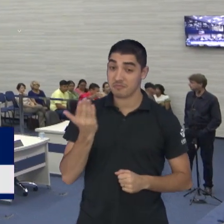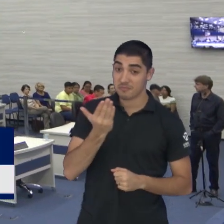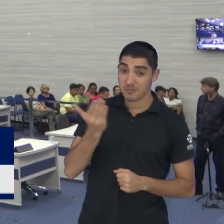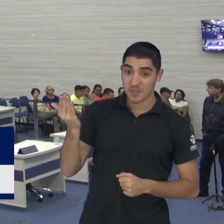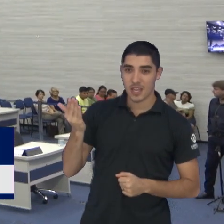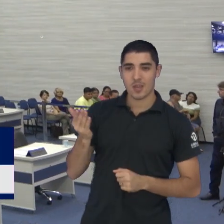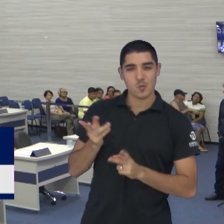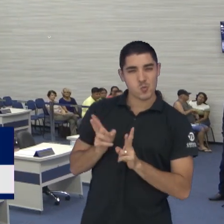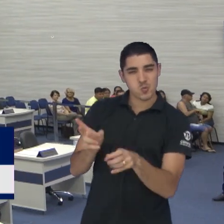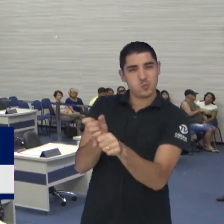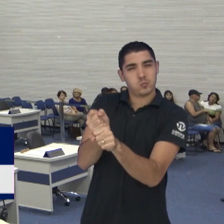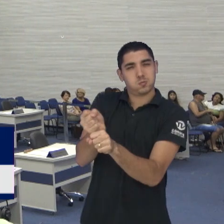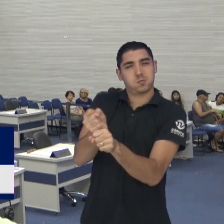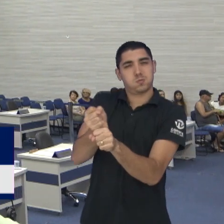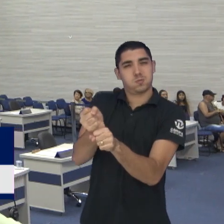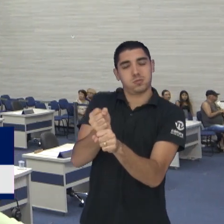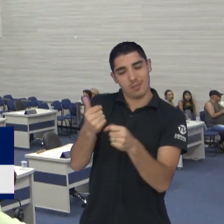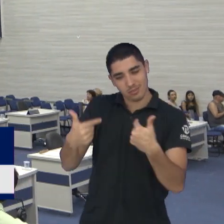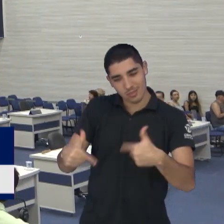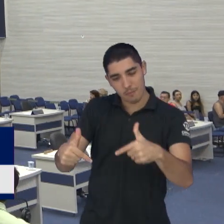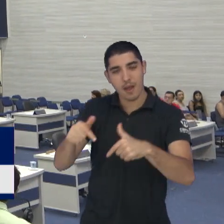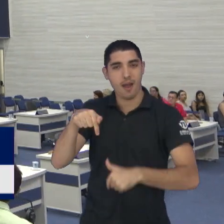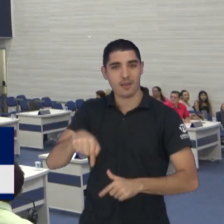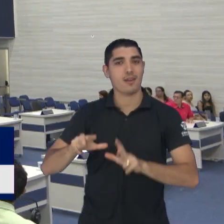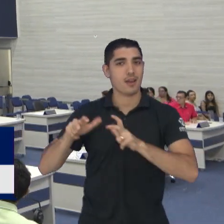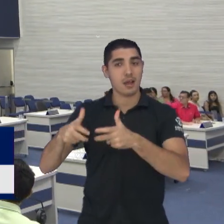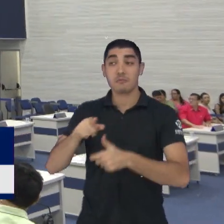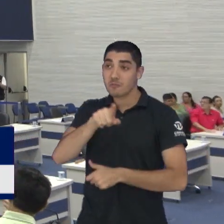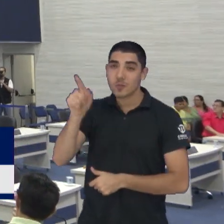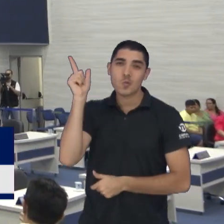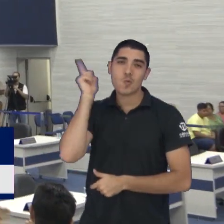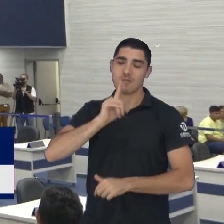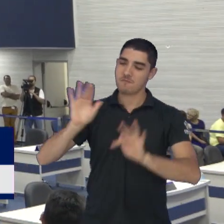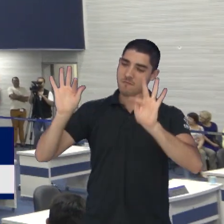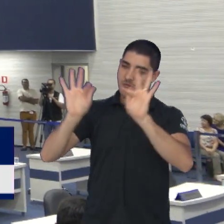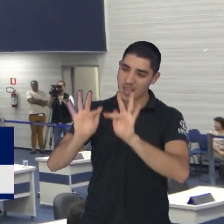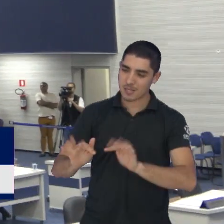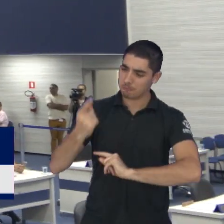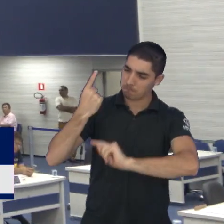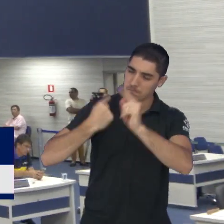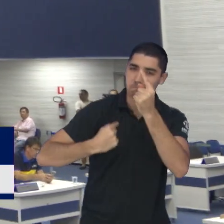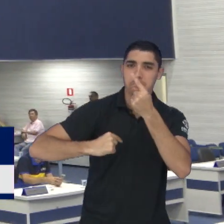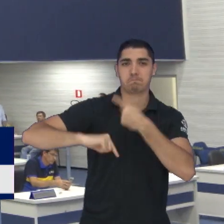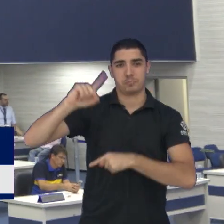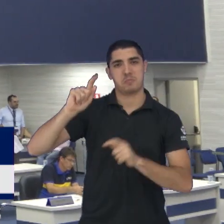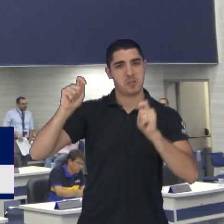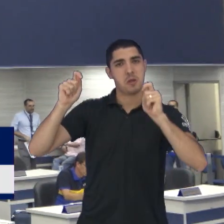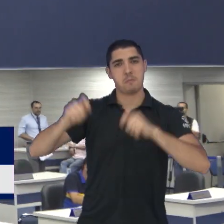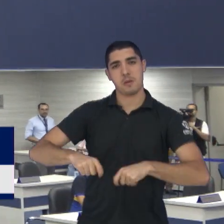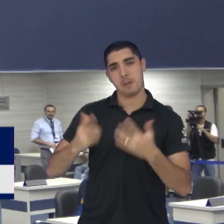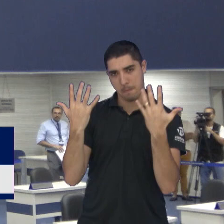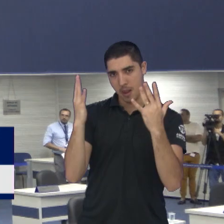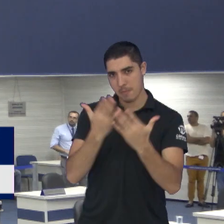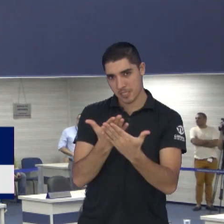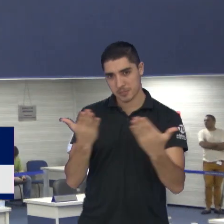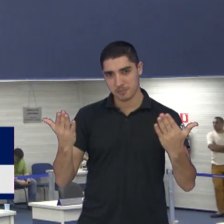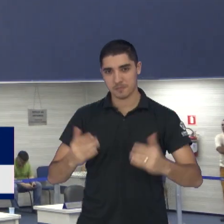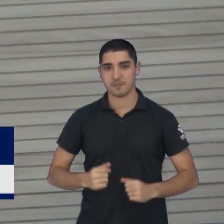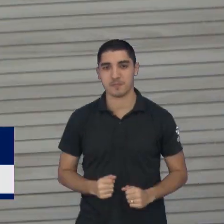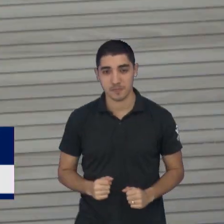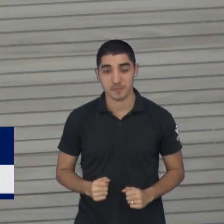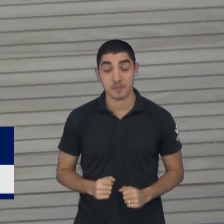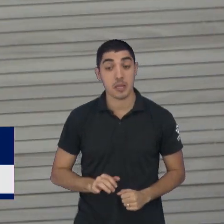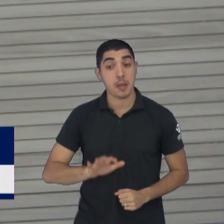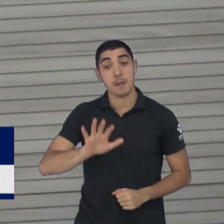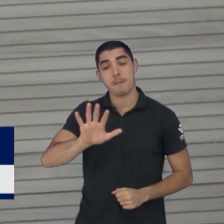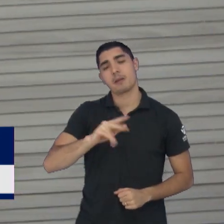aqui no Legislativo, que sejam felizes nos seus trabalhos, competentes como que são. Parabéns a todos vocês. Mas, senhor